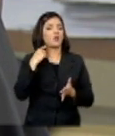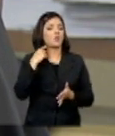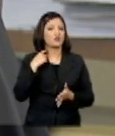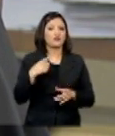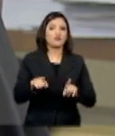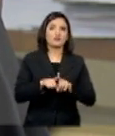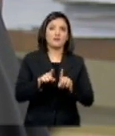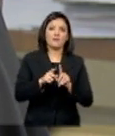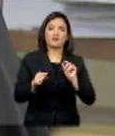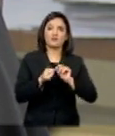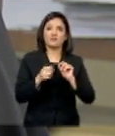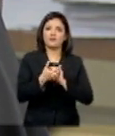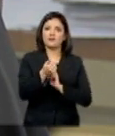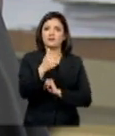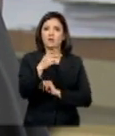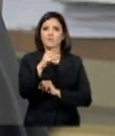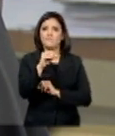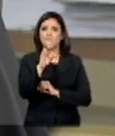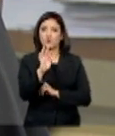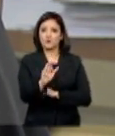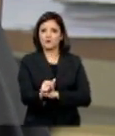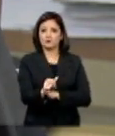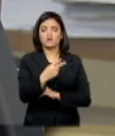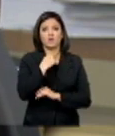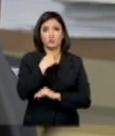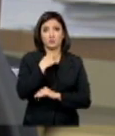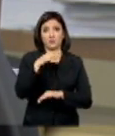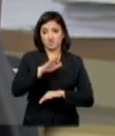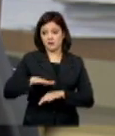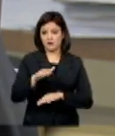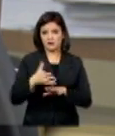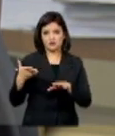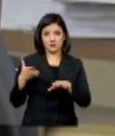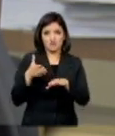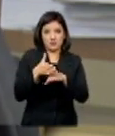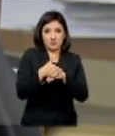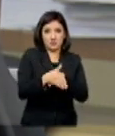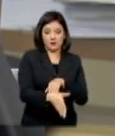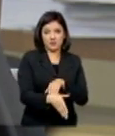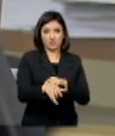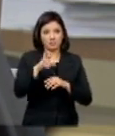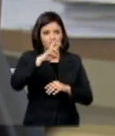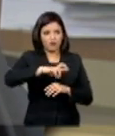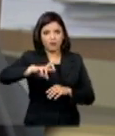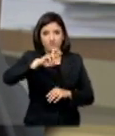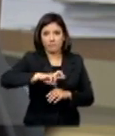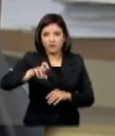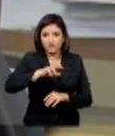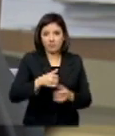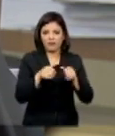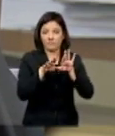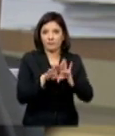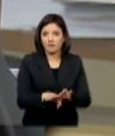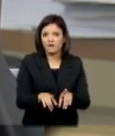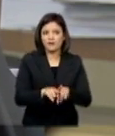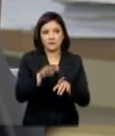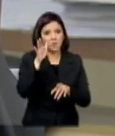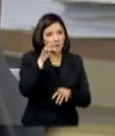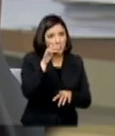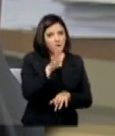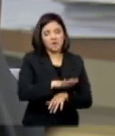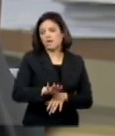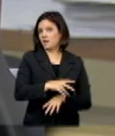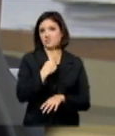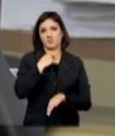apostas ainda que eventualmente cuidaram para que não seja permitida a entrada ea permanência de crianças e